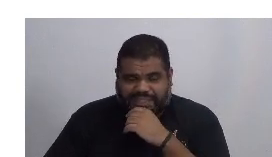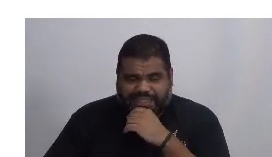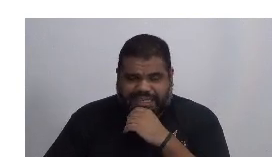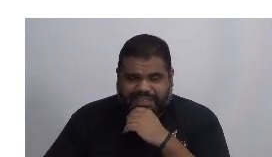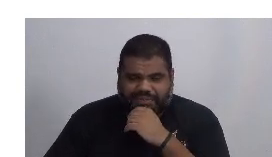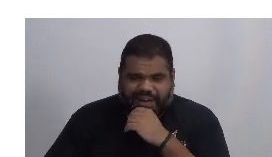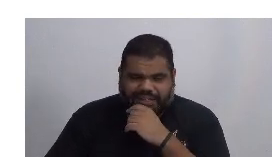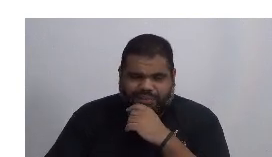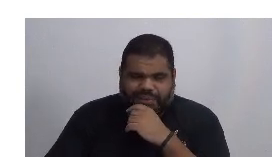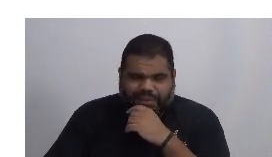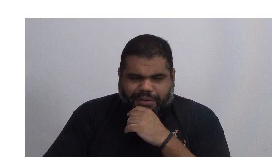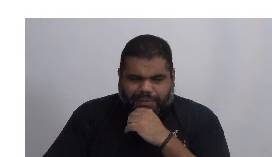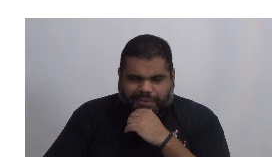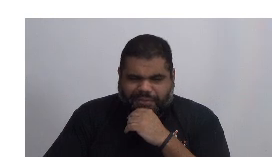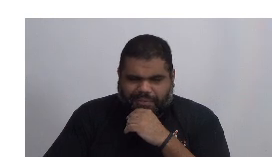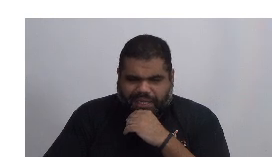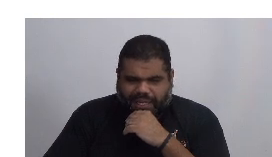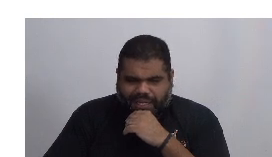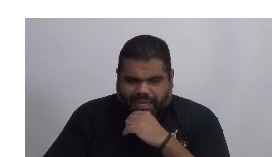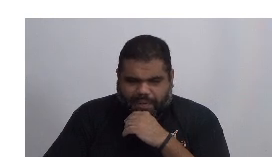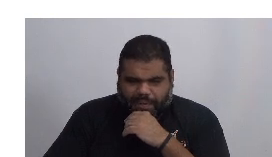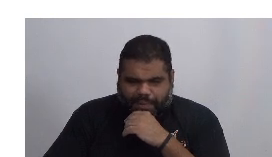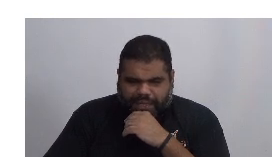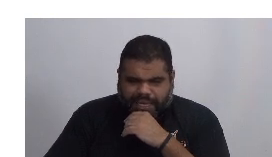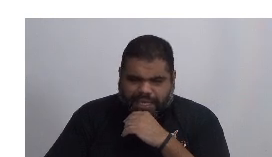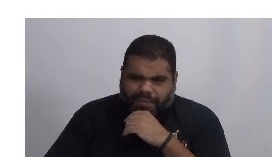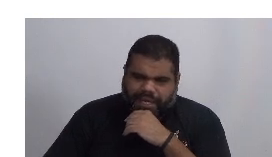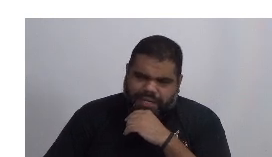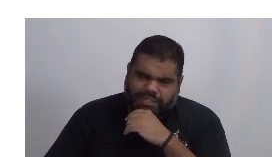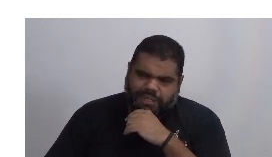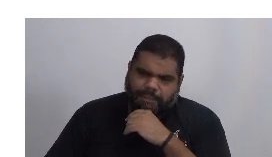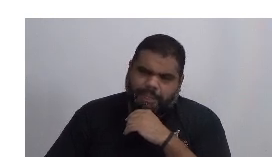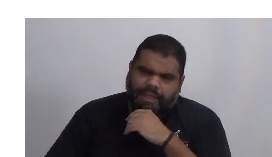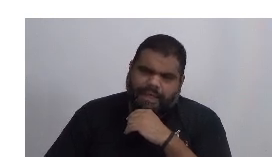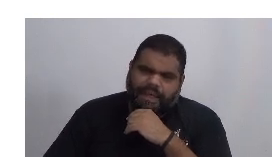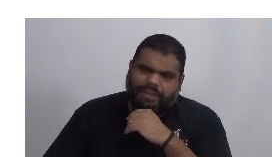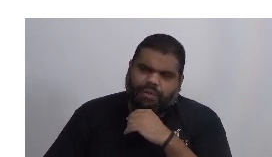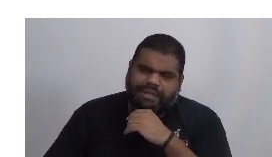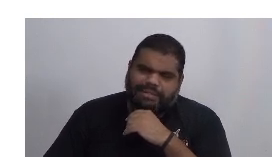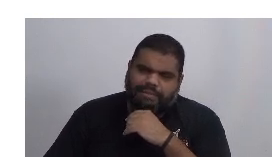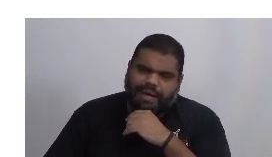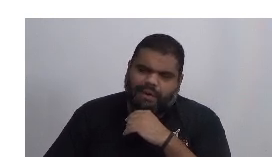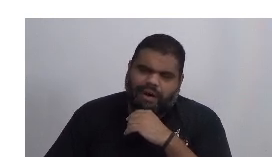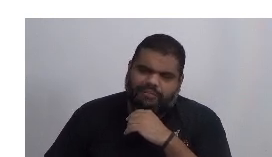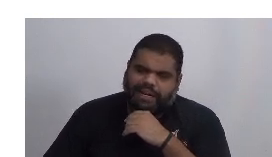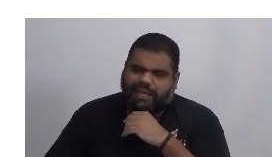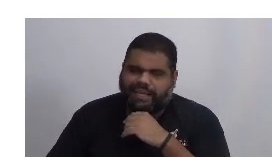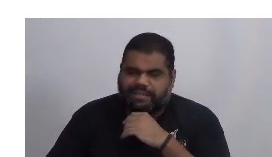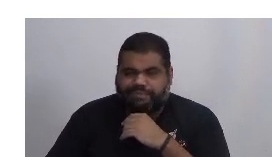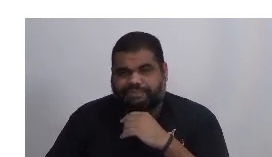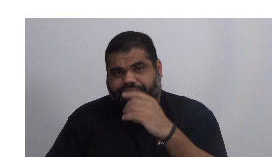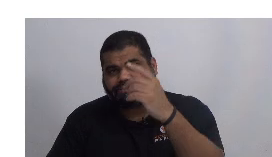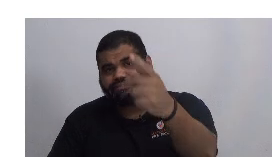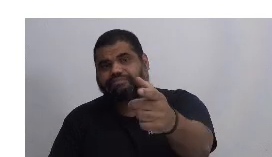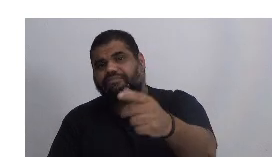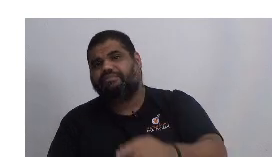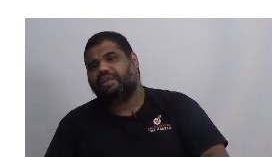de você entrar de fato para a família MPP. E aqui um recadinho. Nossa maior